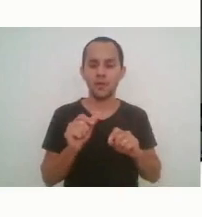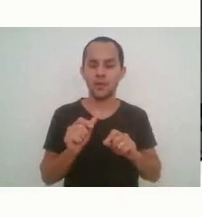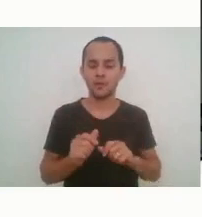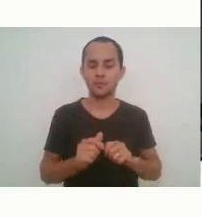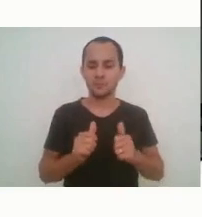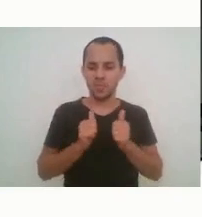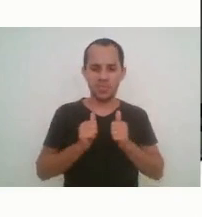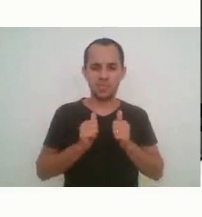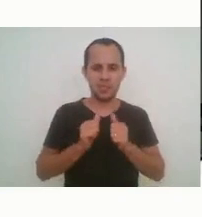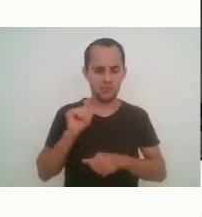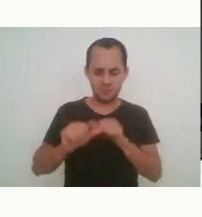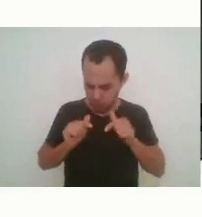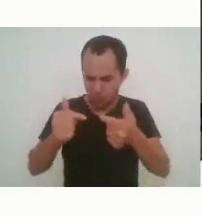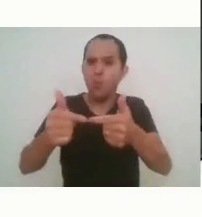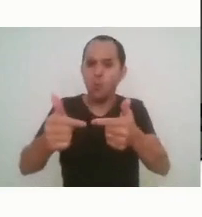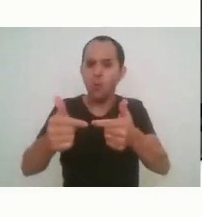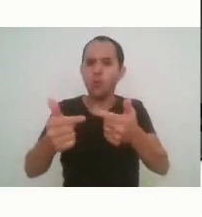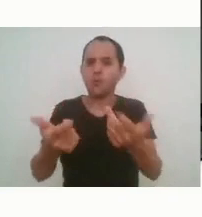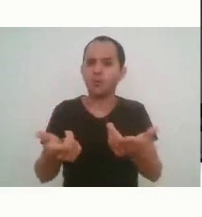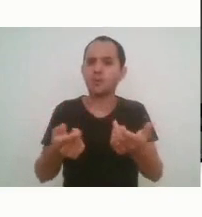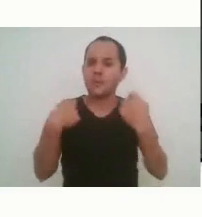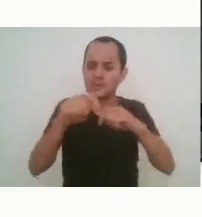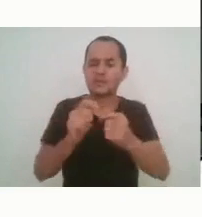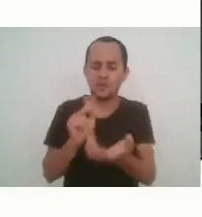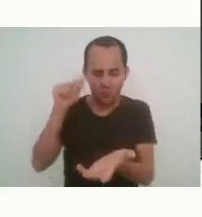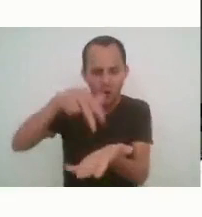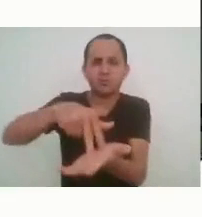precisamos assumir o nosso espaço dentro